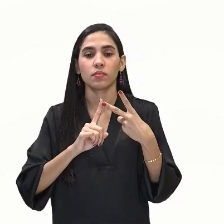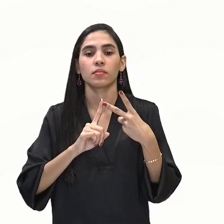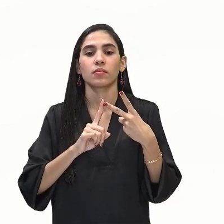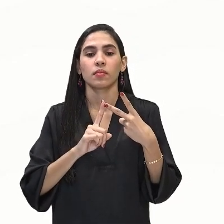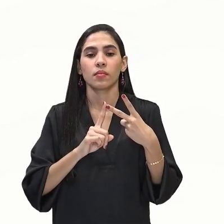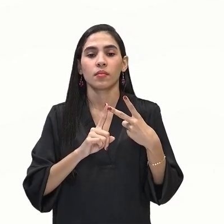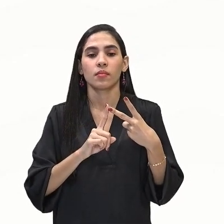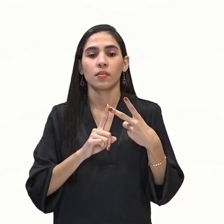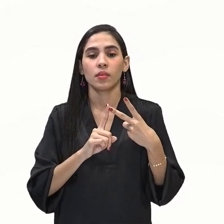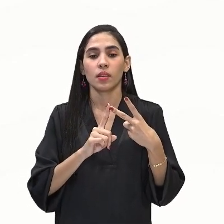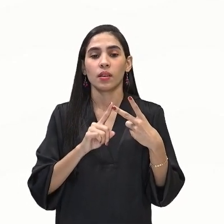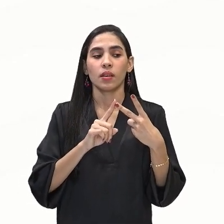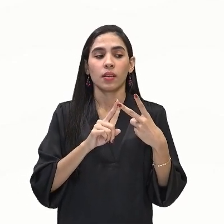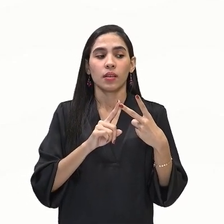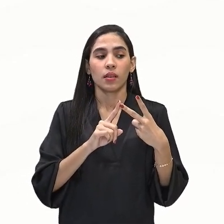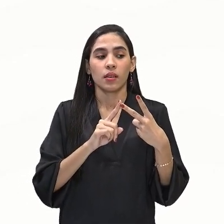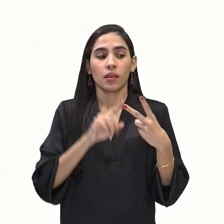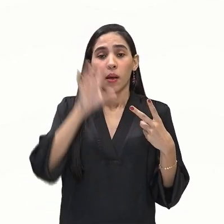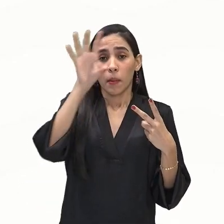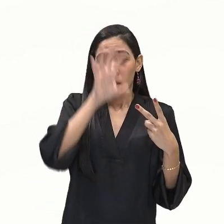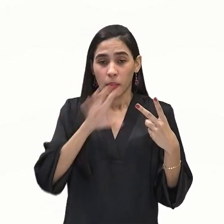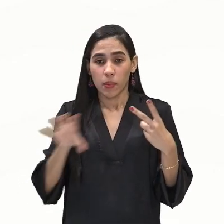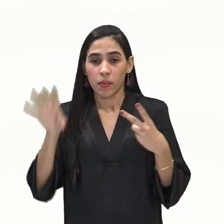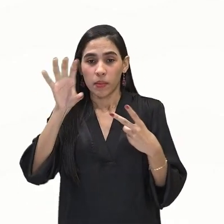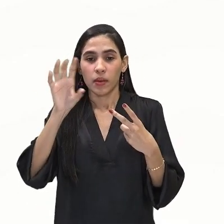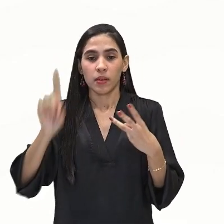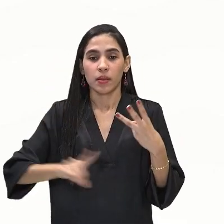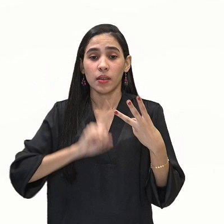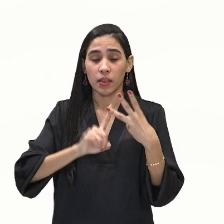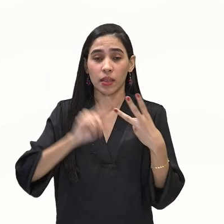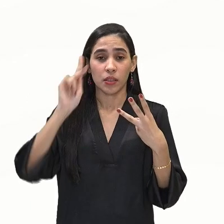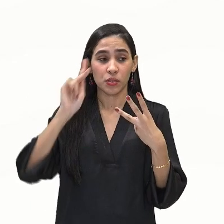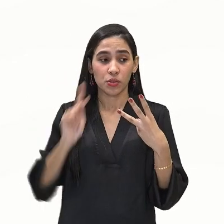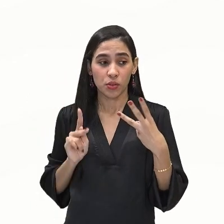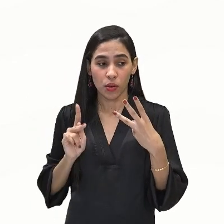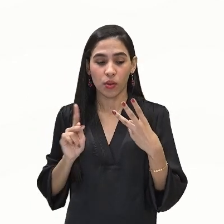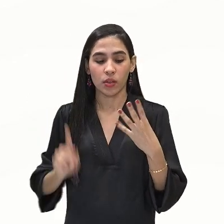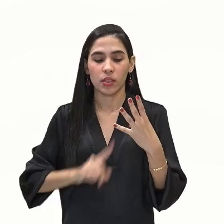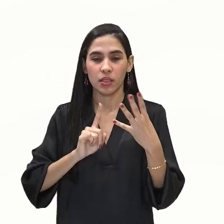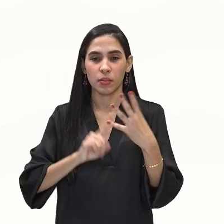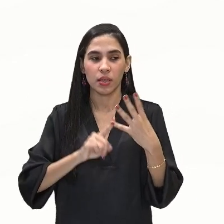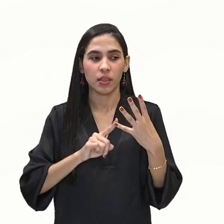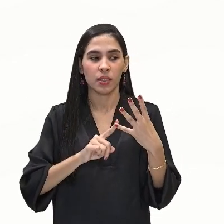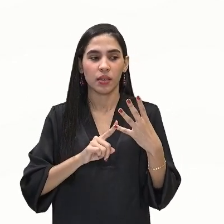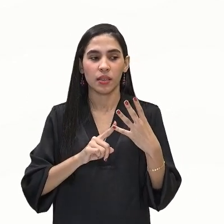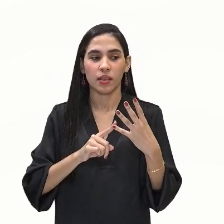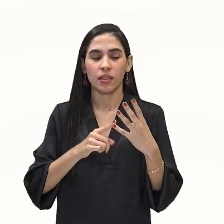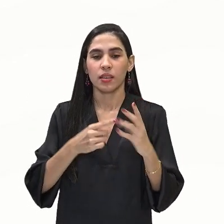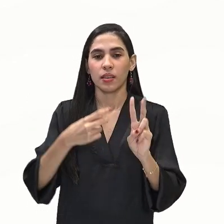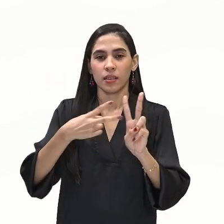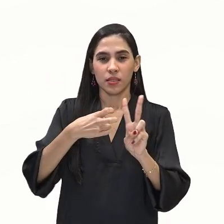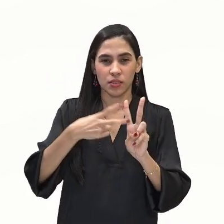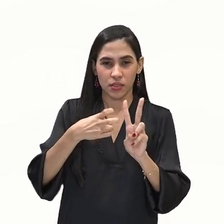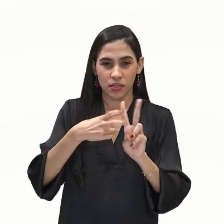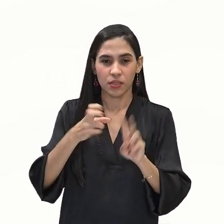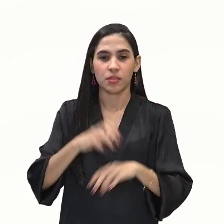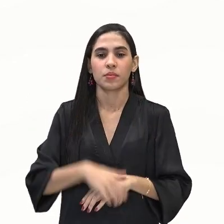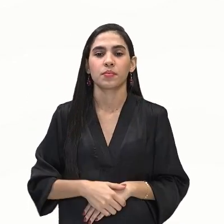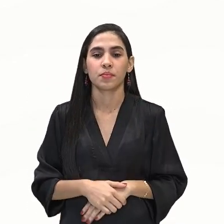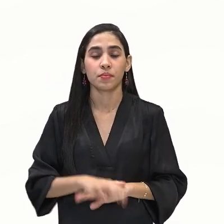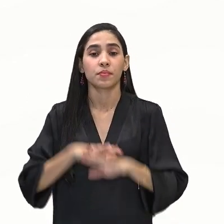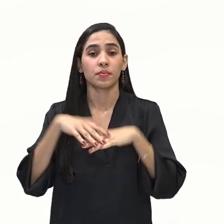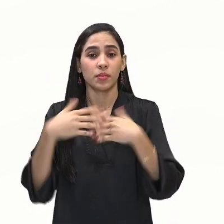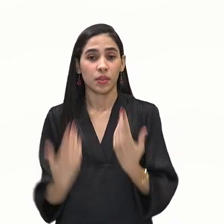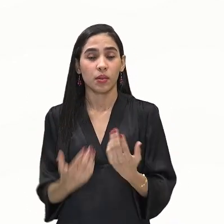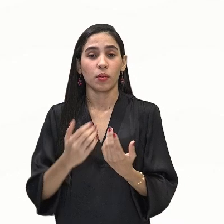prosa regionalista, temos a prosa histórica e temos a indianista, certo? Então,